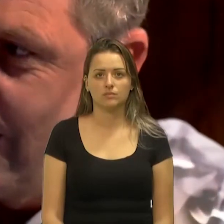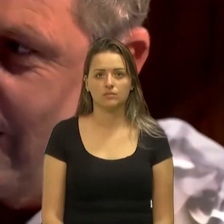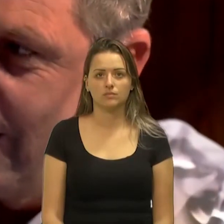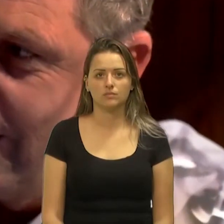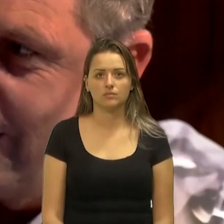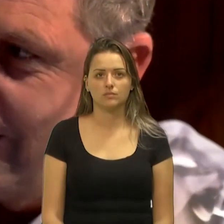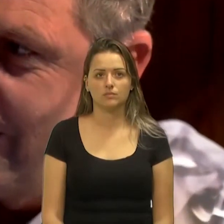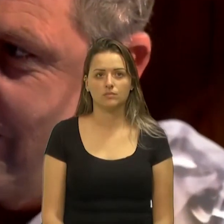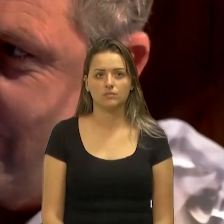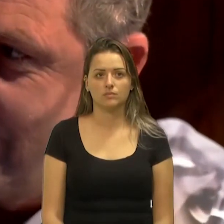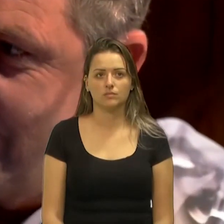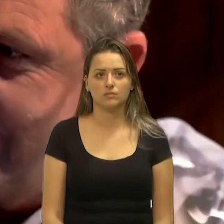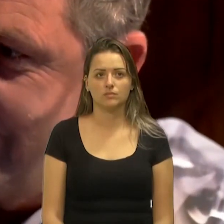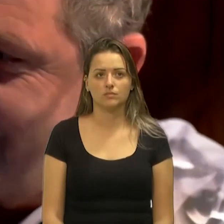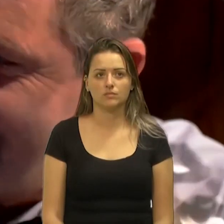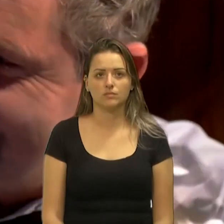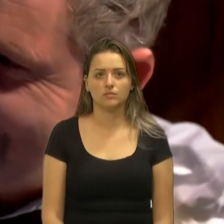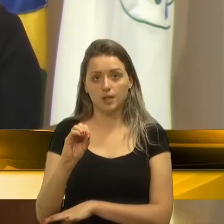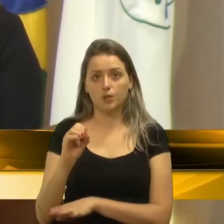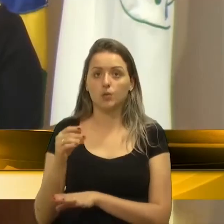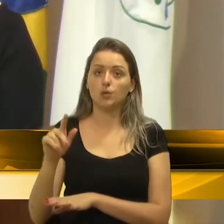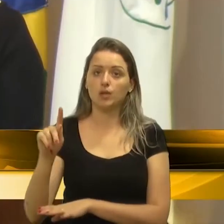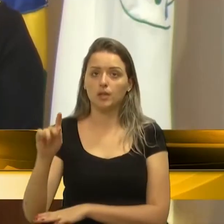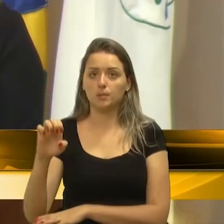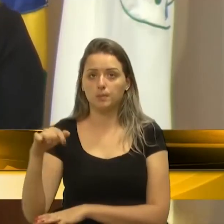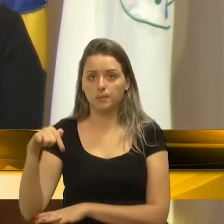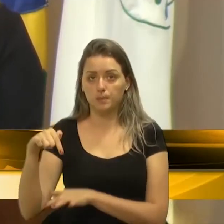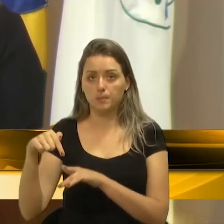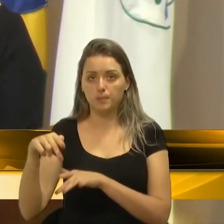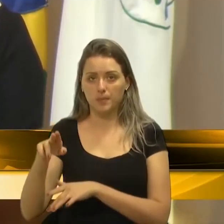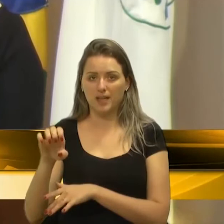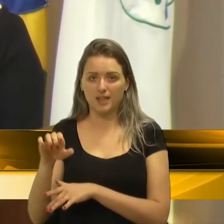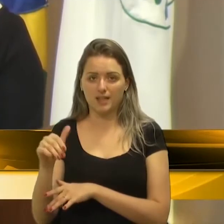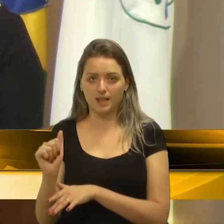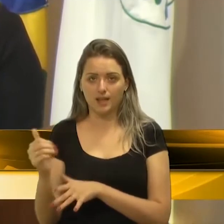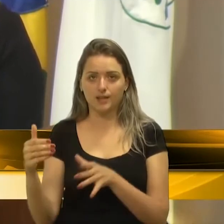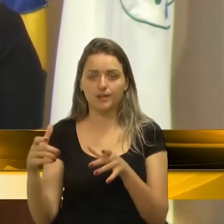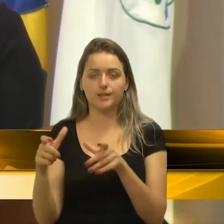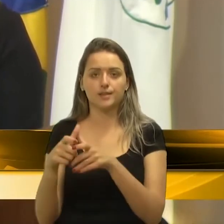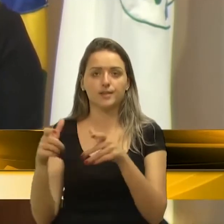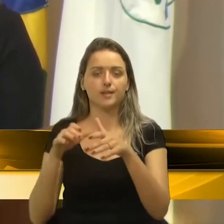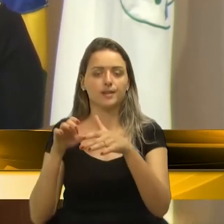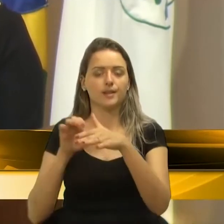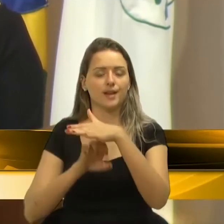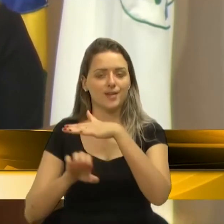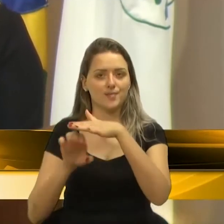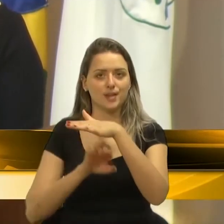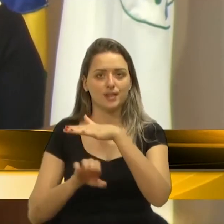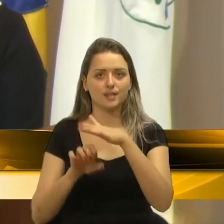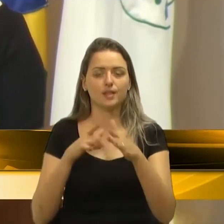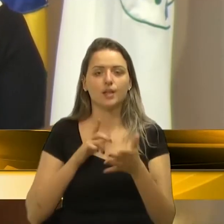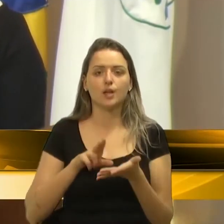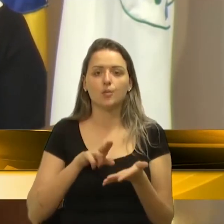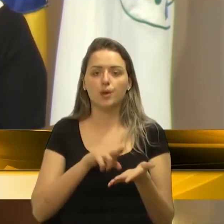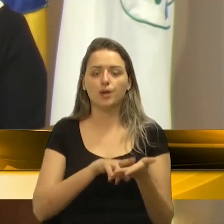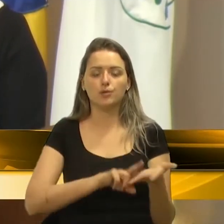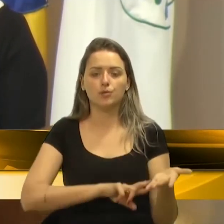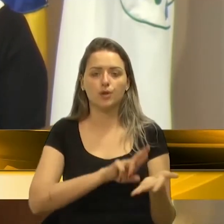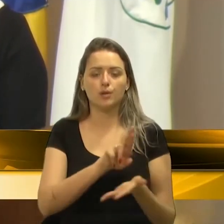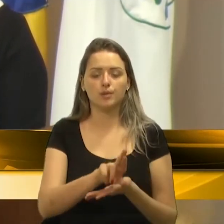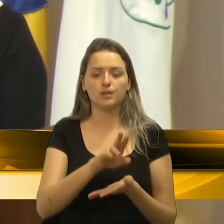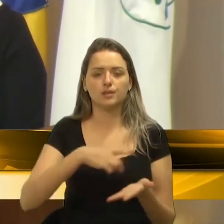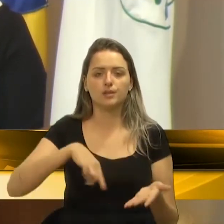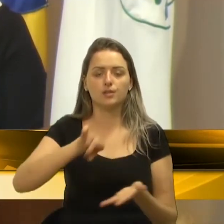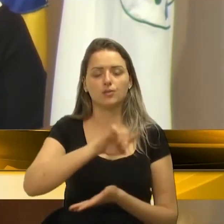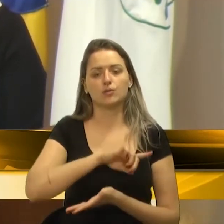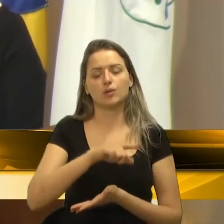associados em diversos segmentos empresariais. Entendemos, no entanto, que para assumir representatividade precisamos